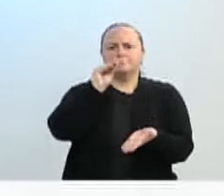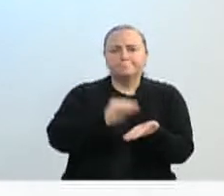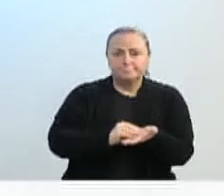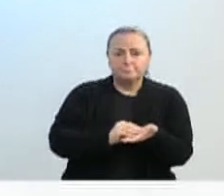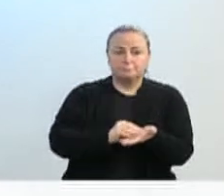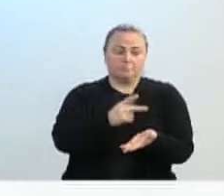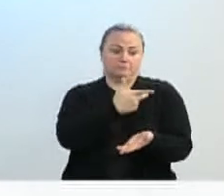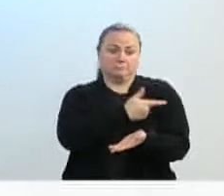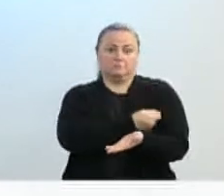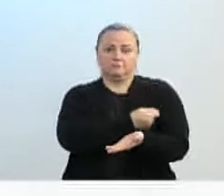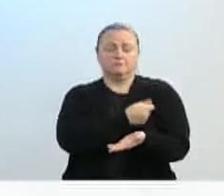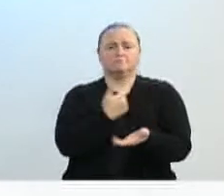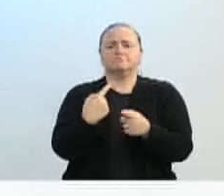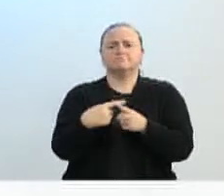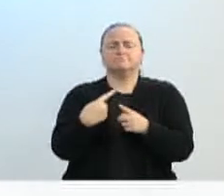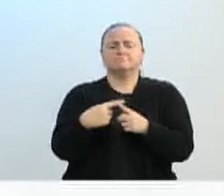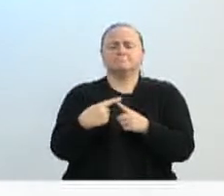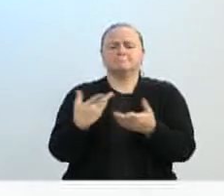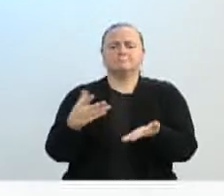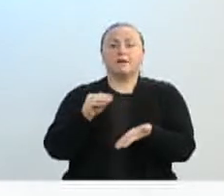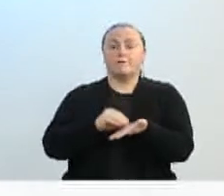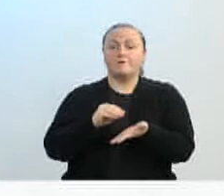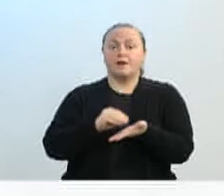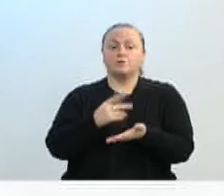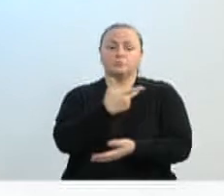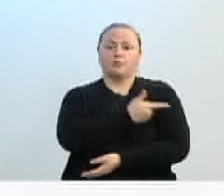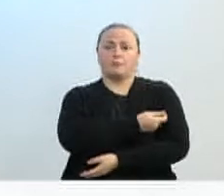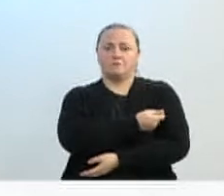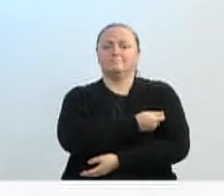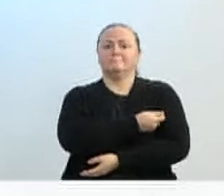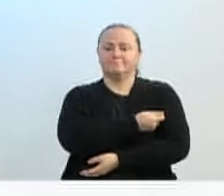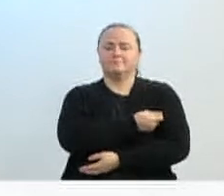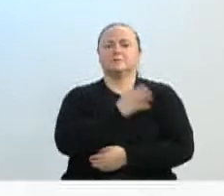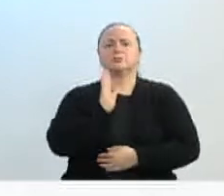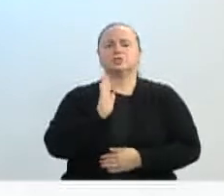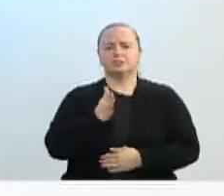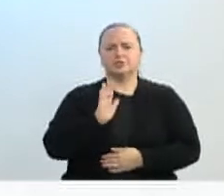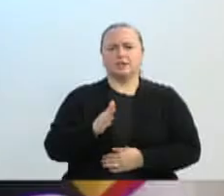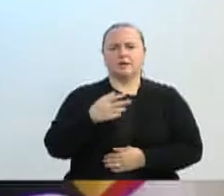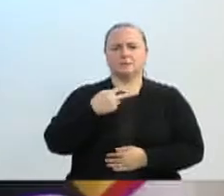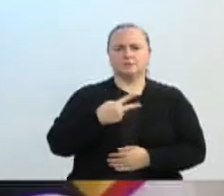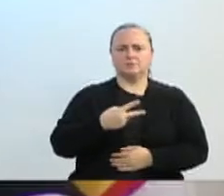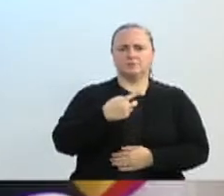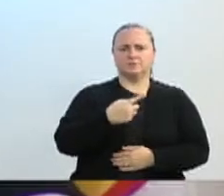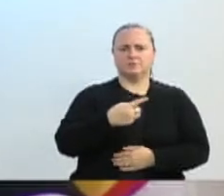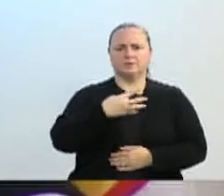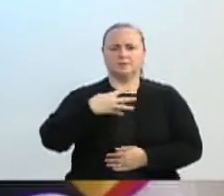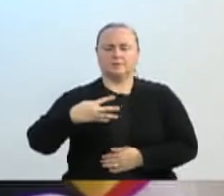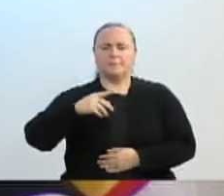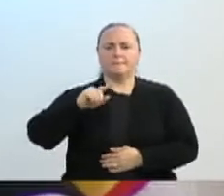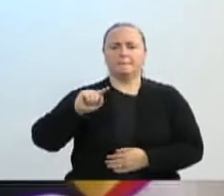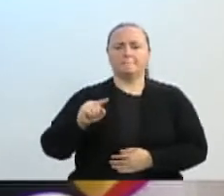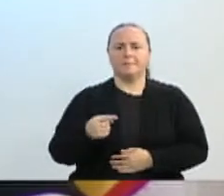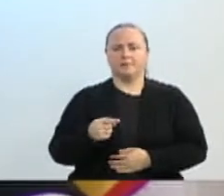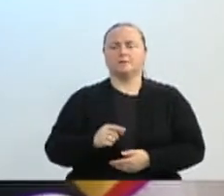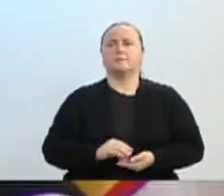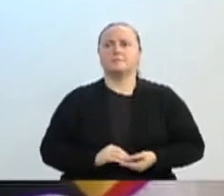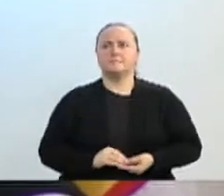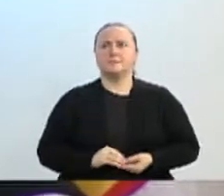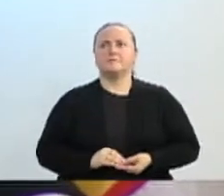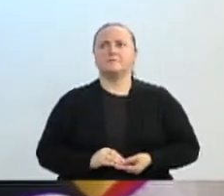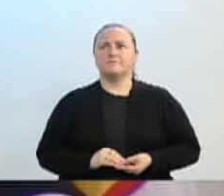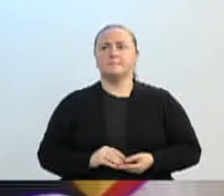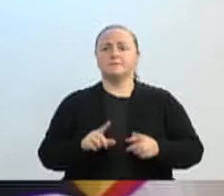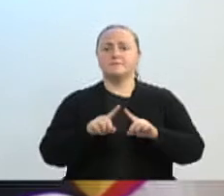município até aqui, aplicando 214 mil doses de vacina, a vereadora Cristiane Loureiro.